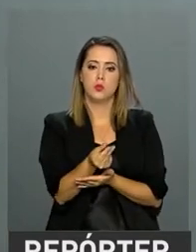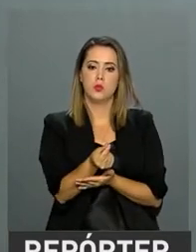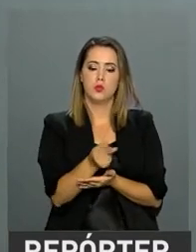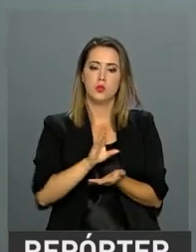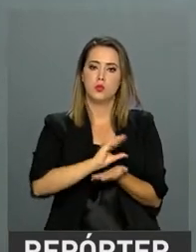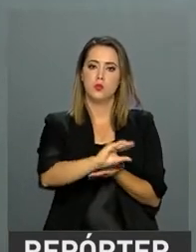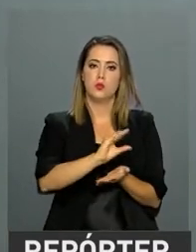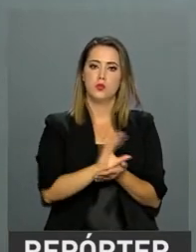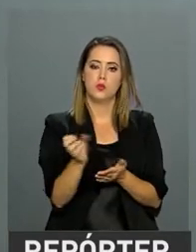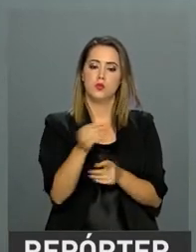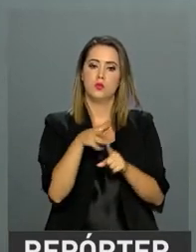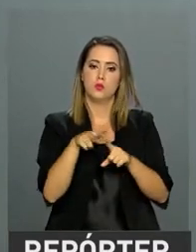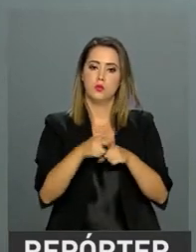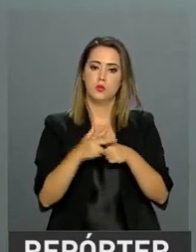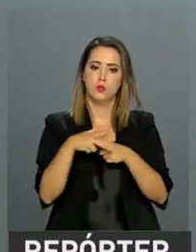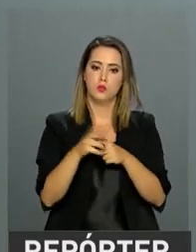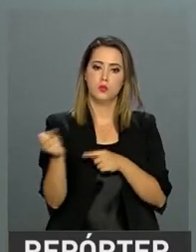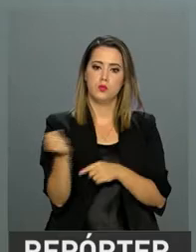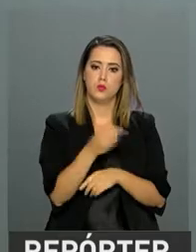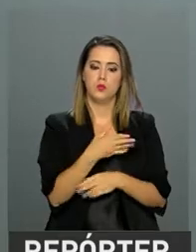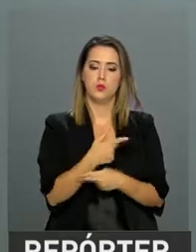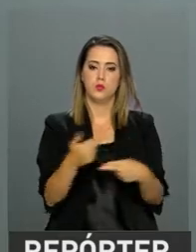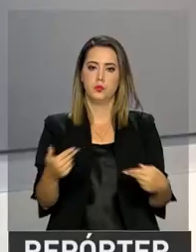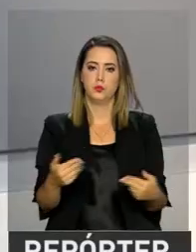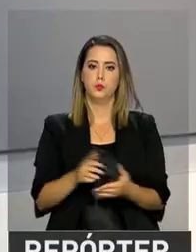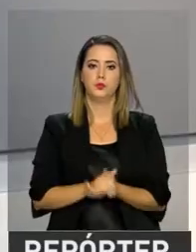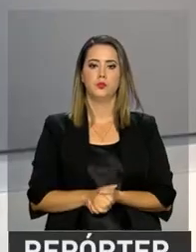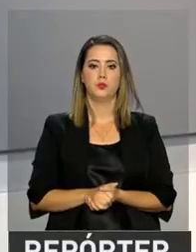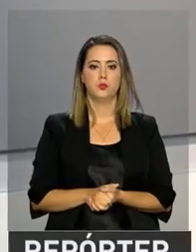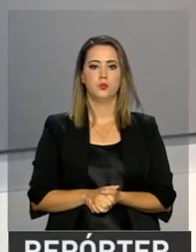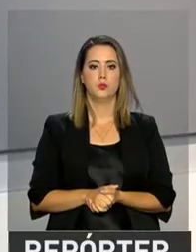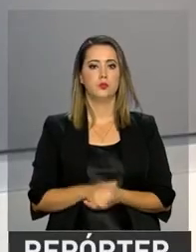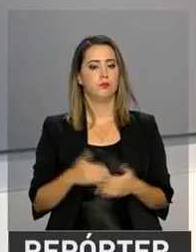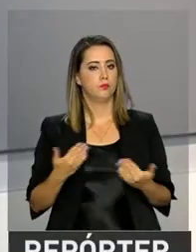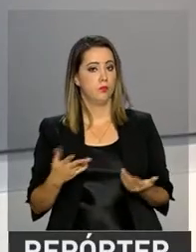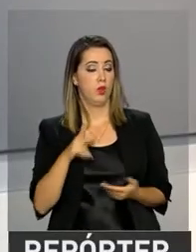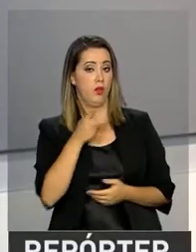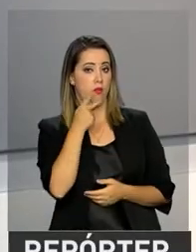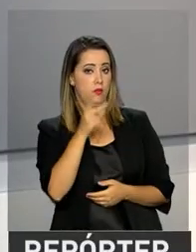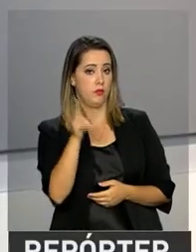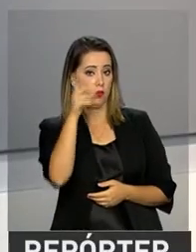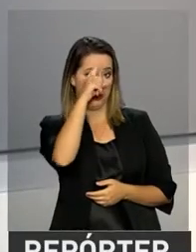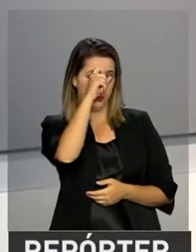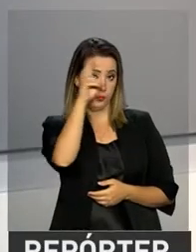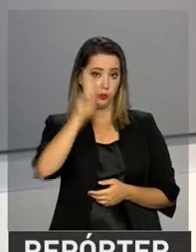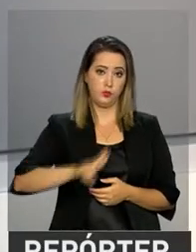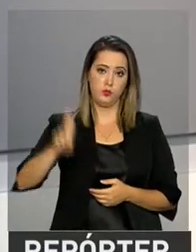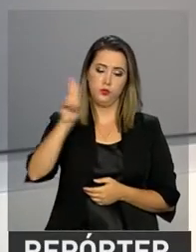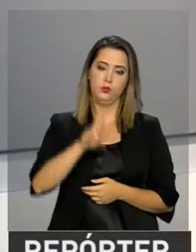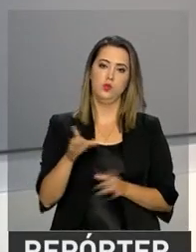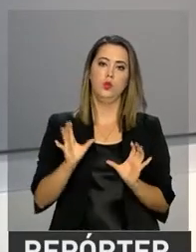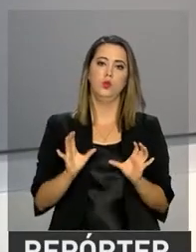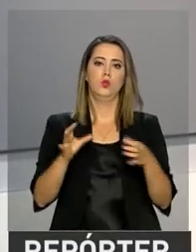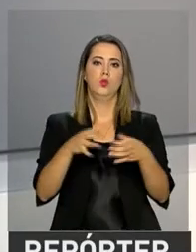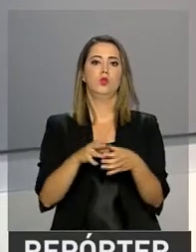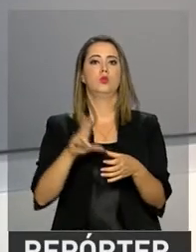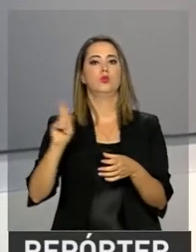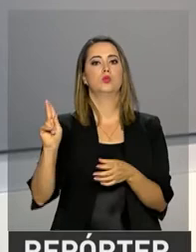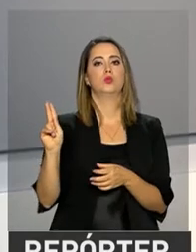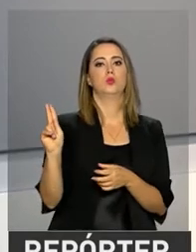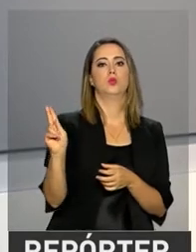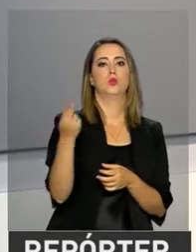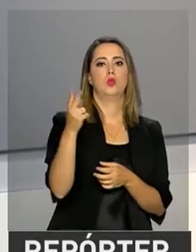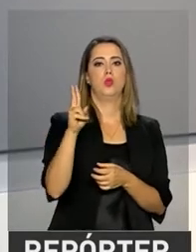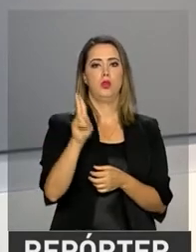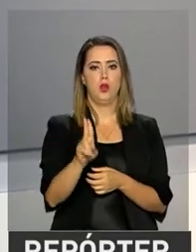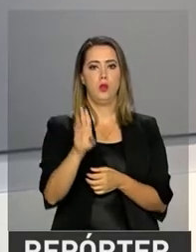em reformas e equipamentos desses hospitais. E ainda sobre hospitais universitários, uma equipe do HUB em